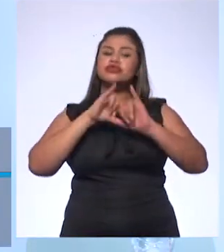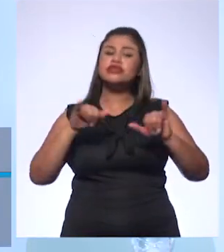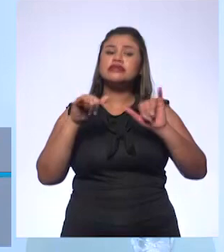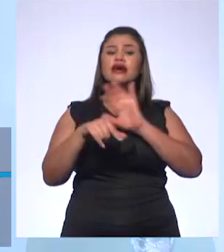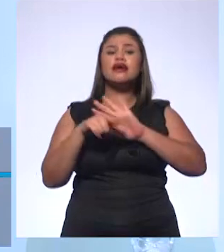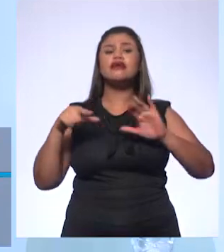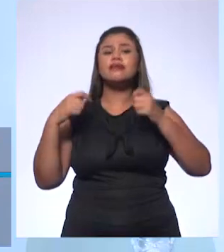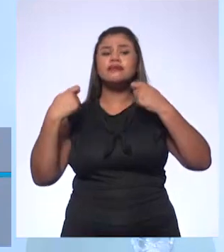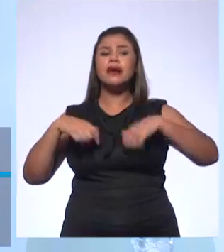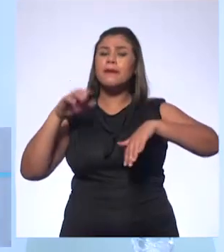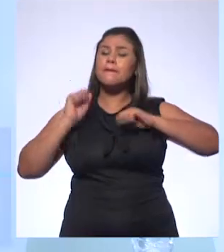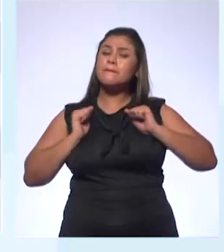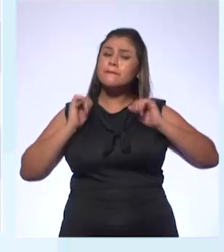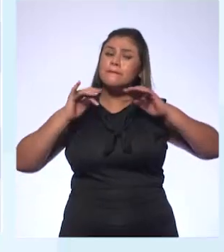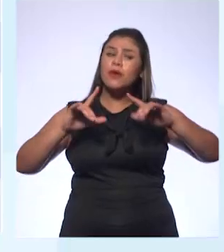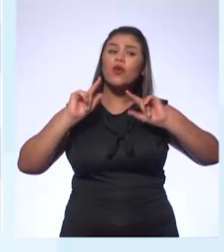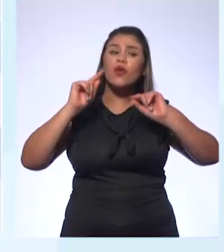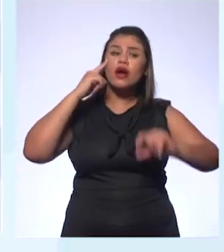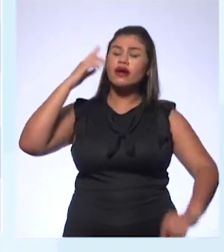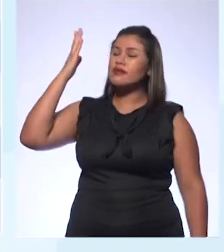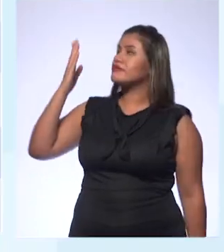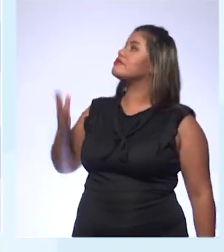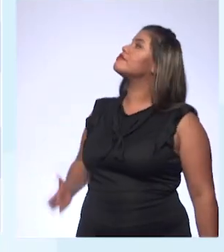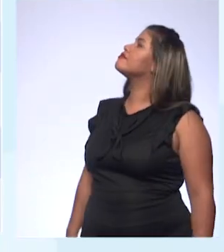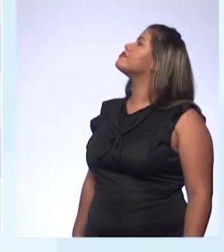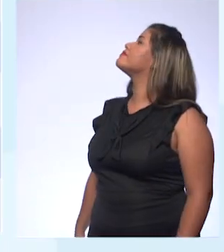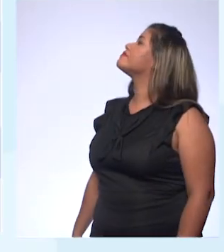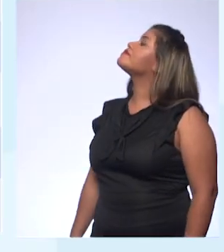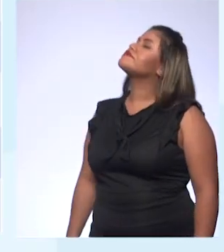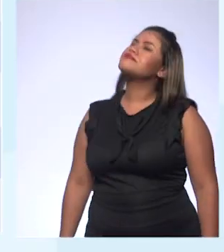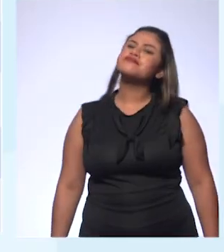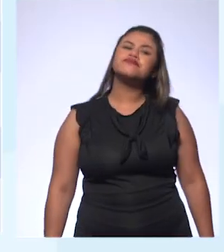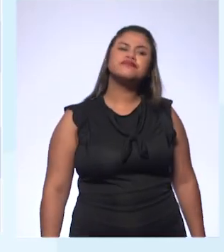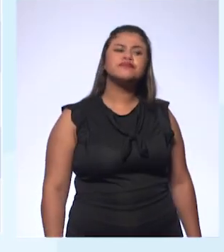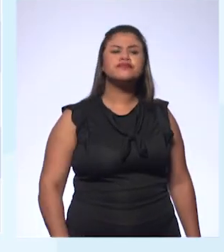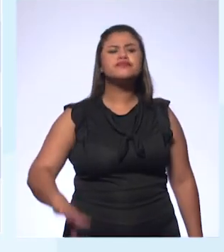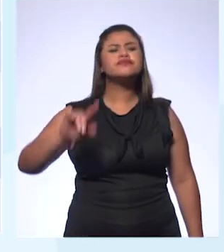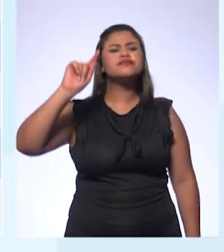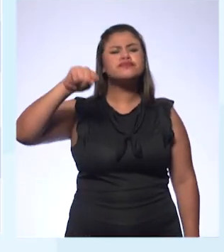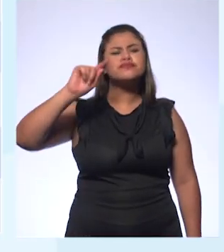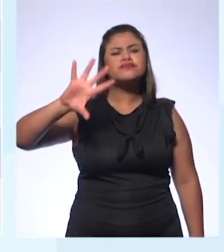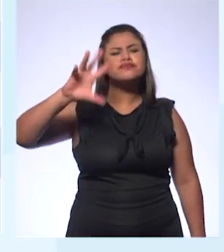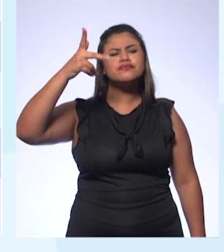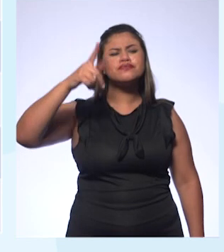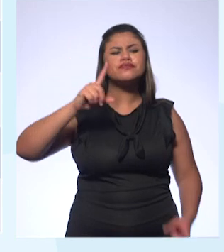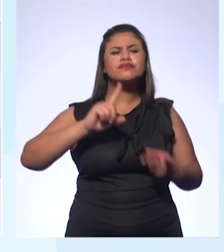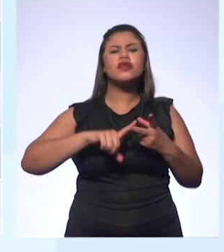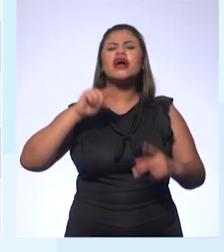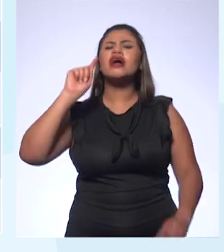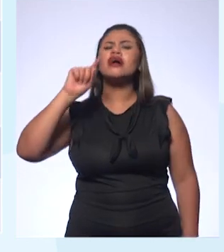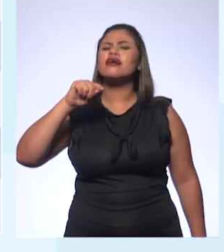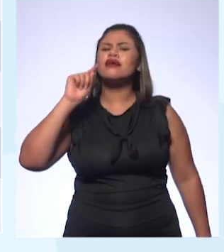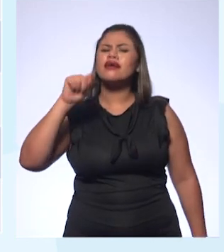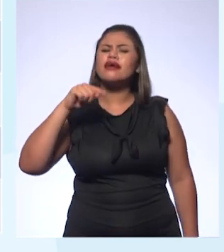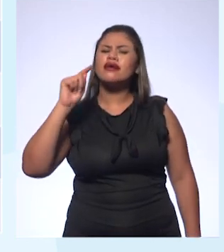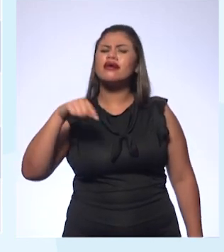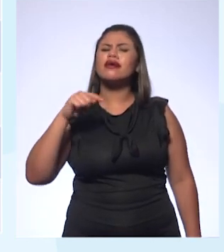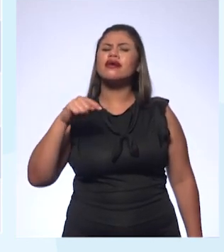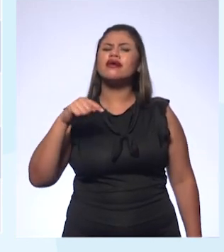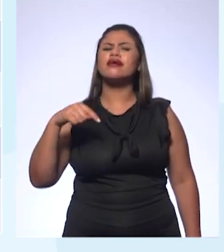ter uma ação. Pode pôr na tela agora. Então, o que aconteceu, né? Quem está agindo, né? Quem